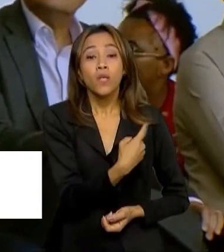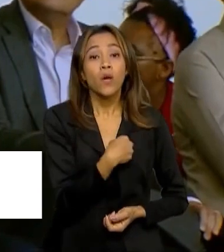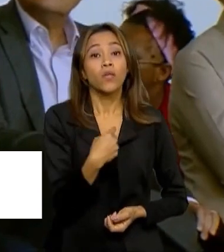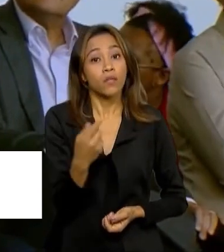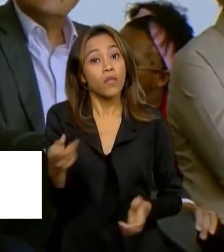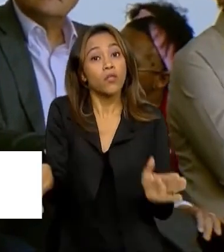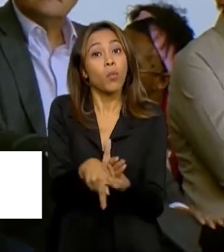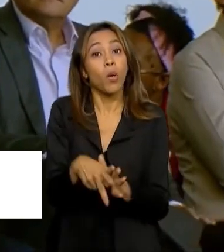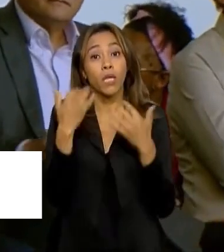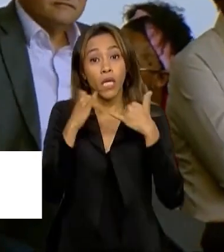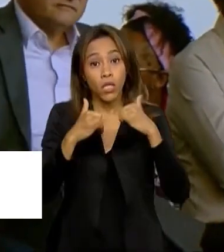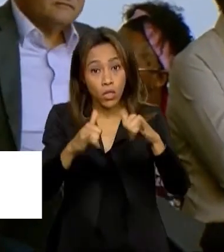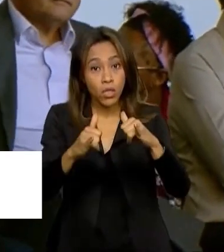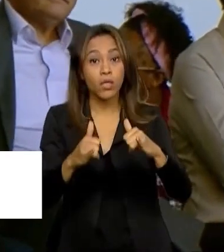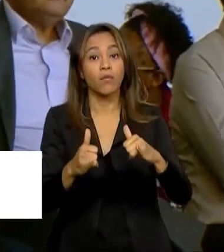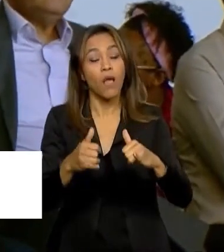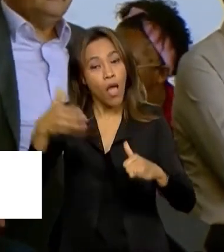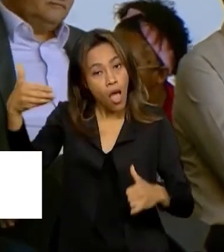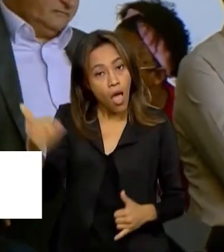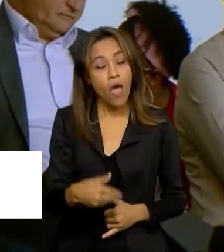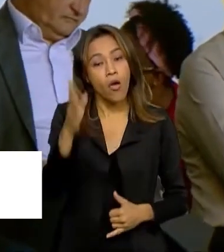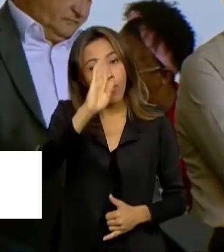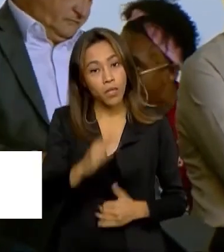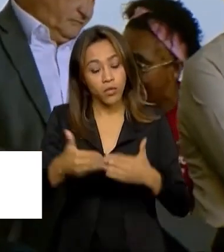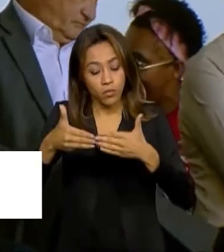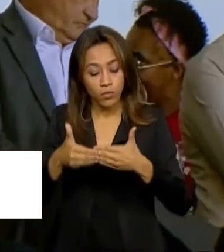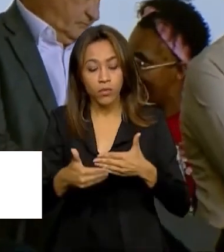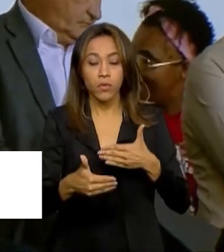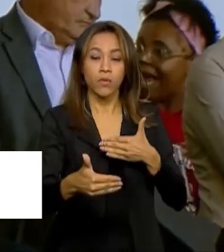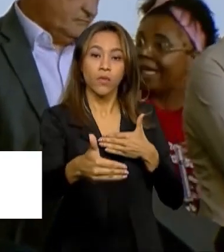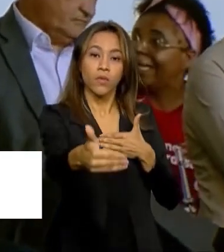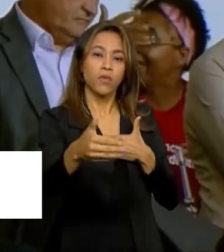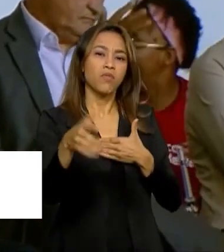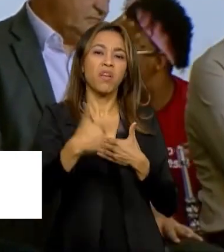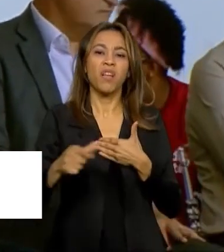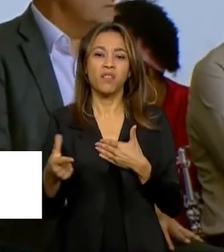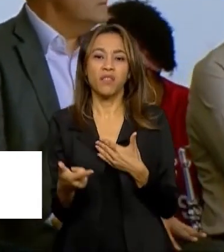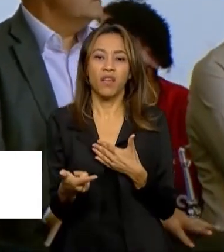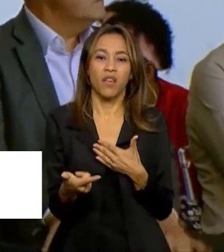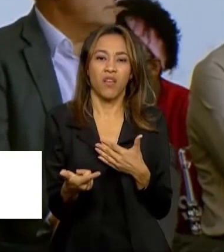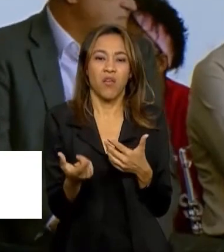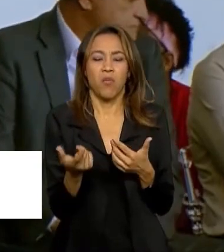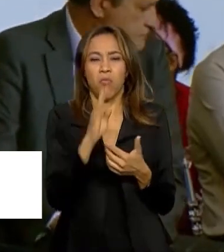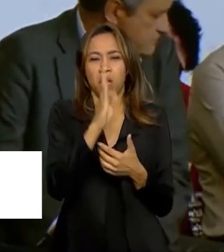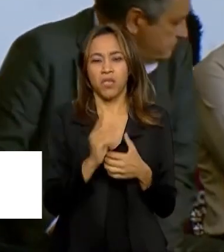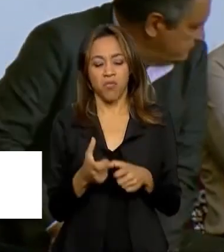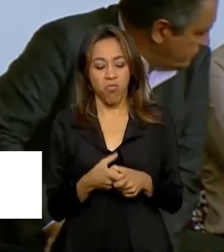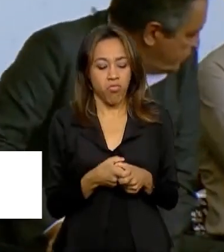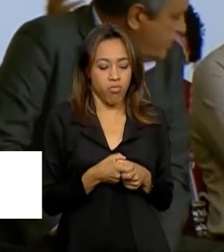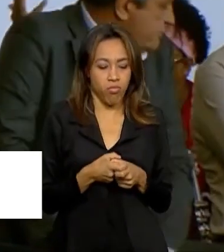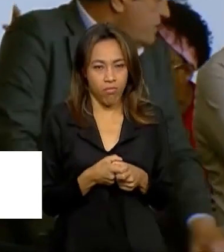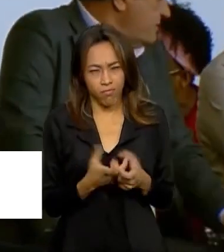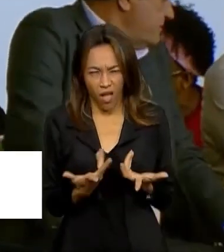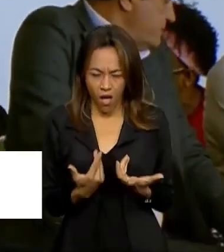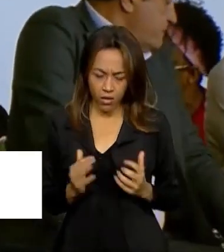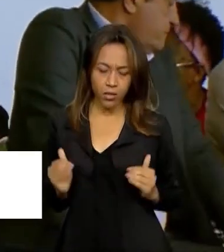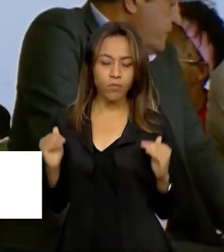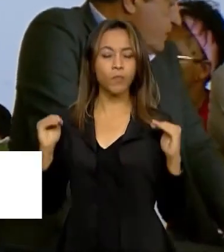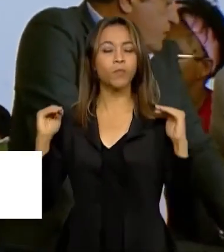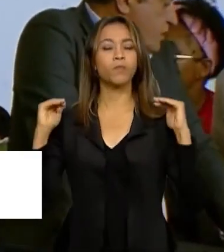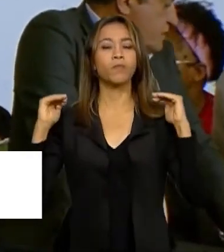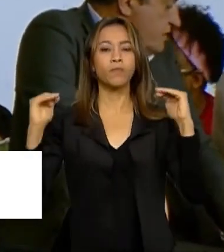energia. É assim que vai ser o Brasil daqui para frente. A gente não quer ser pequeno, a gente quer ser grande, a gente quer